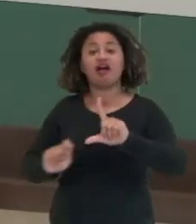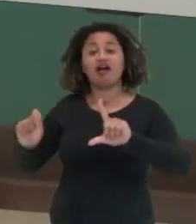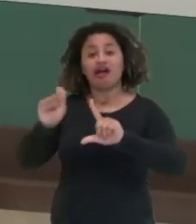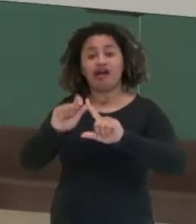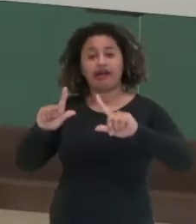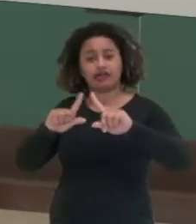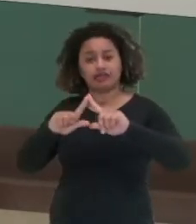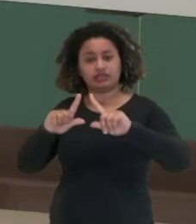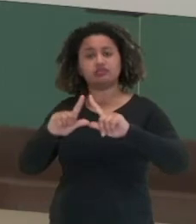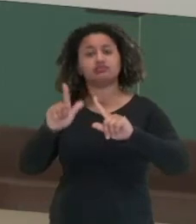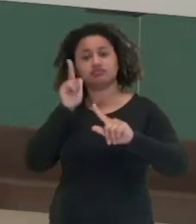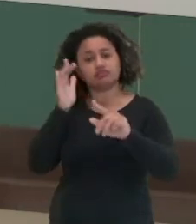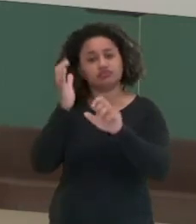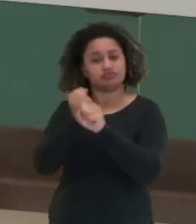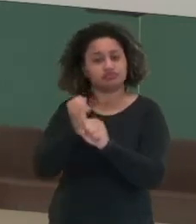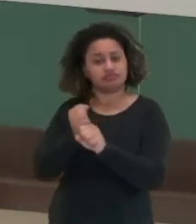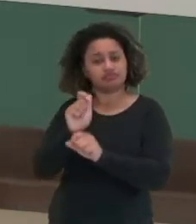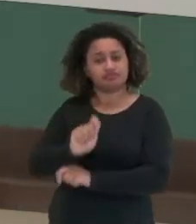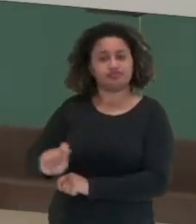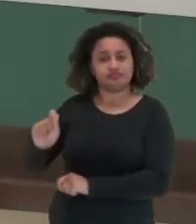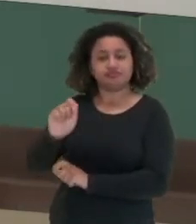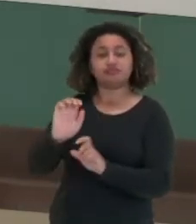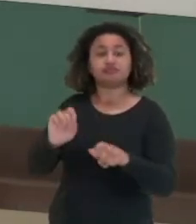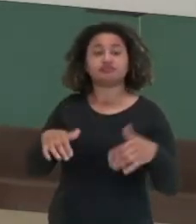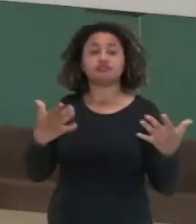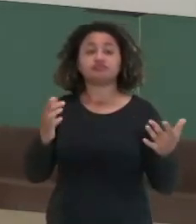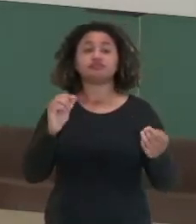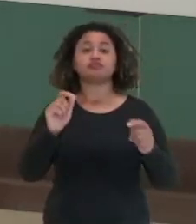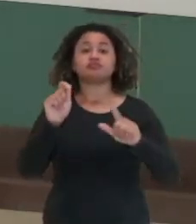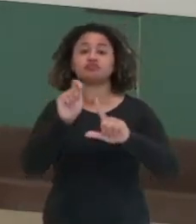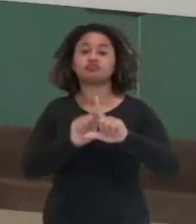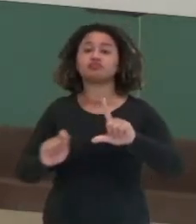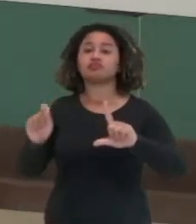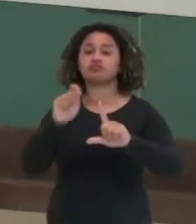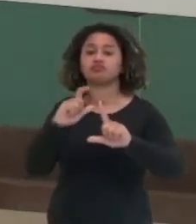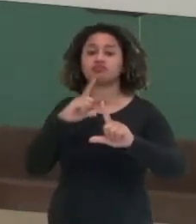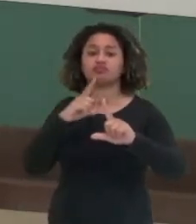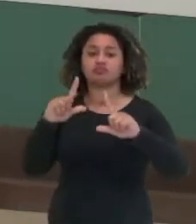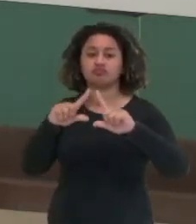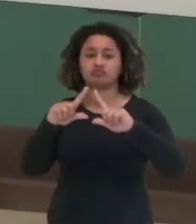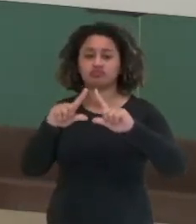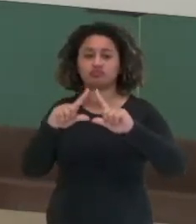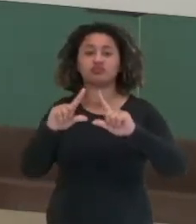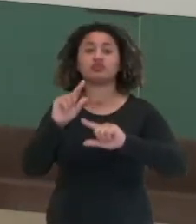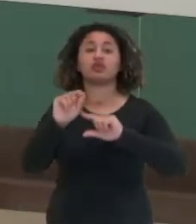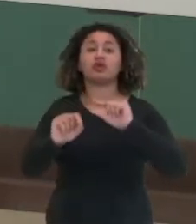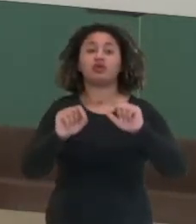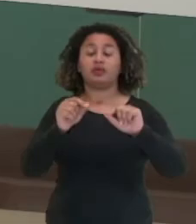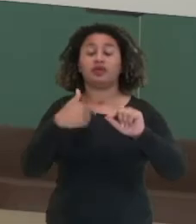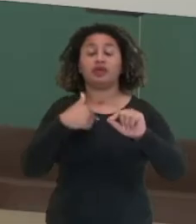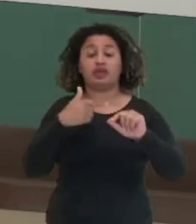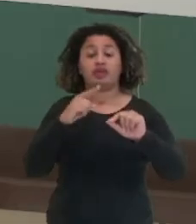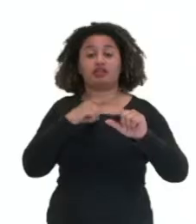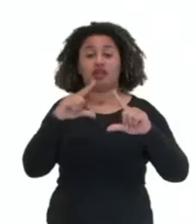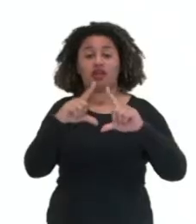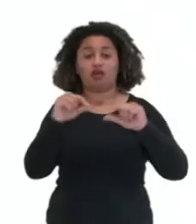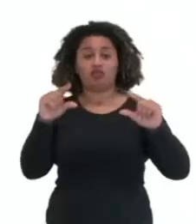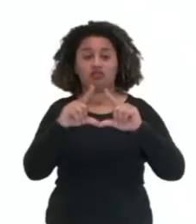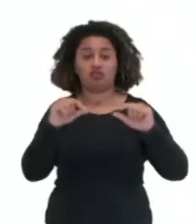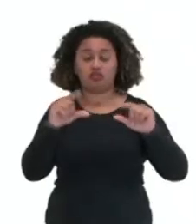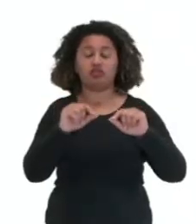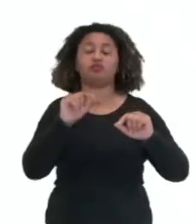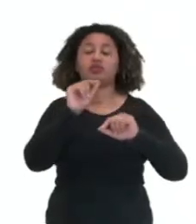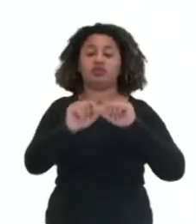de um triângulo, tá? Bom, a área de um triângulo, ela vai ser definida como sendo o produto